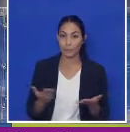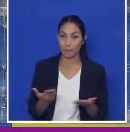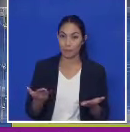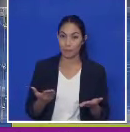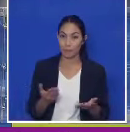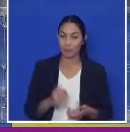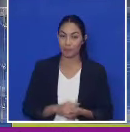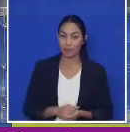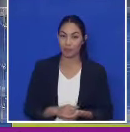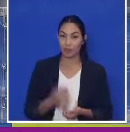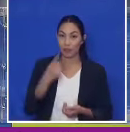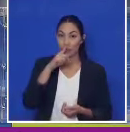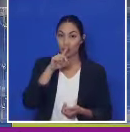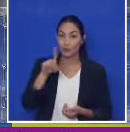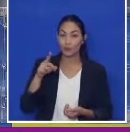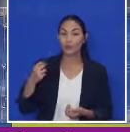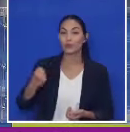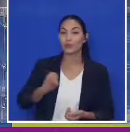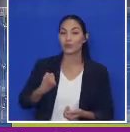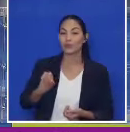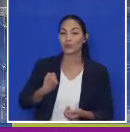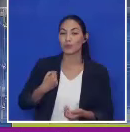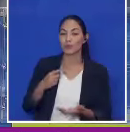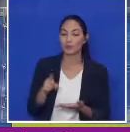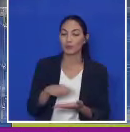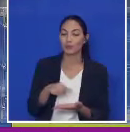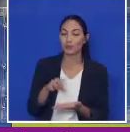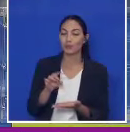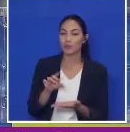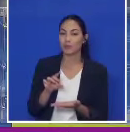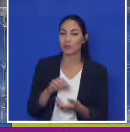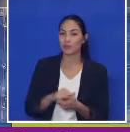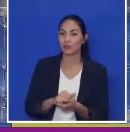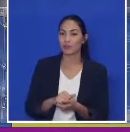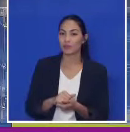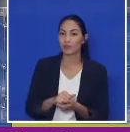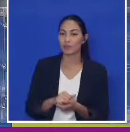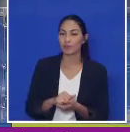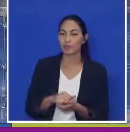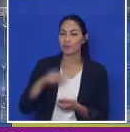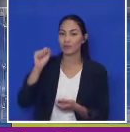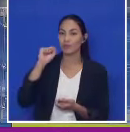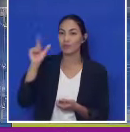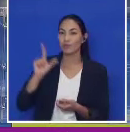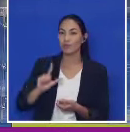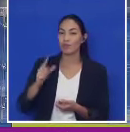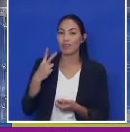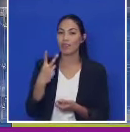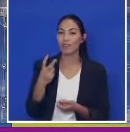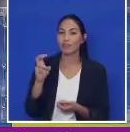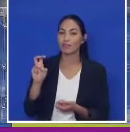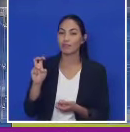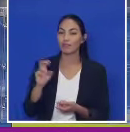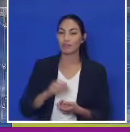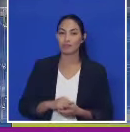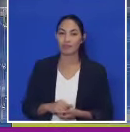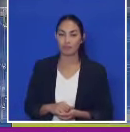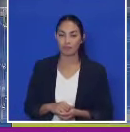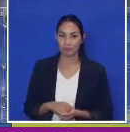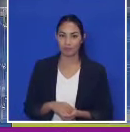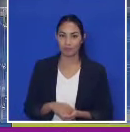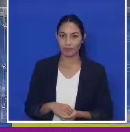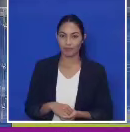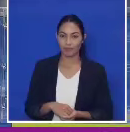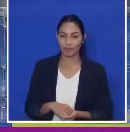Agora, o 15º e último número da Loto Fácil. Bola azul, 25.